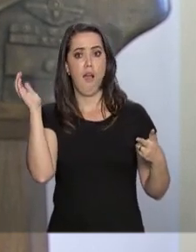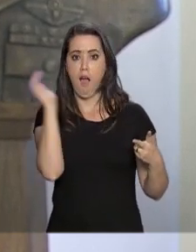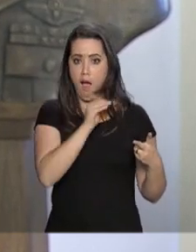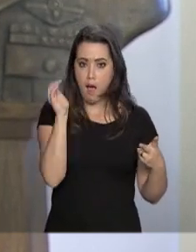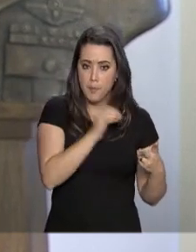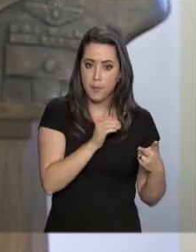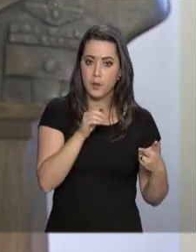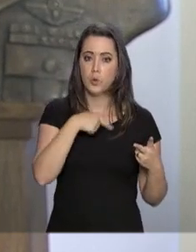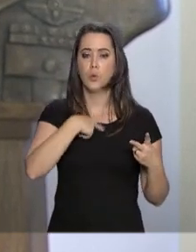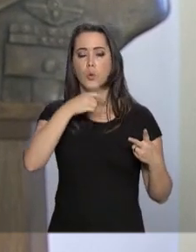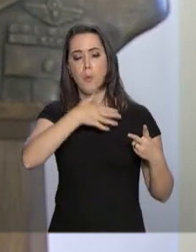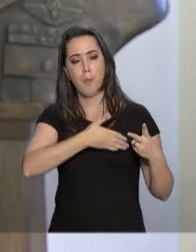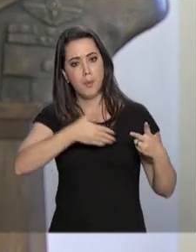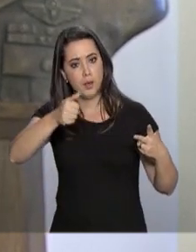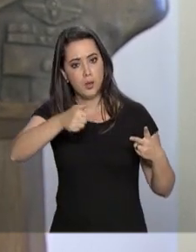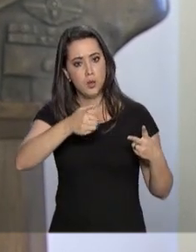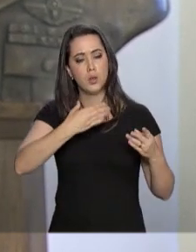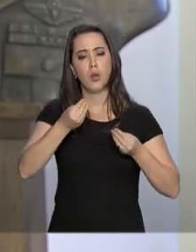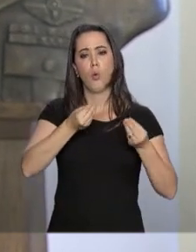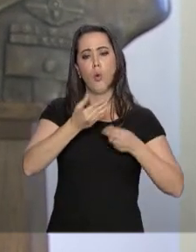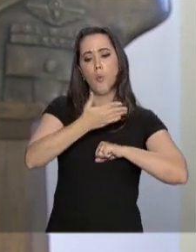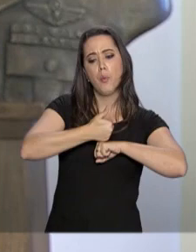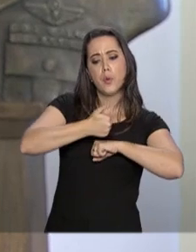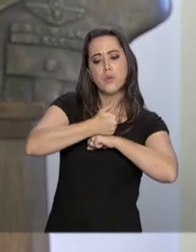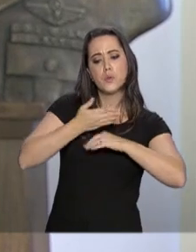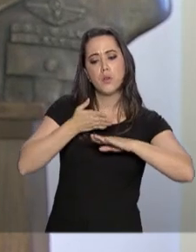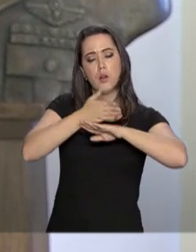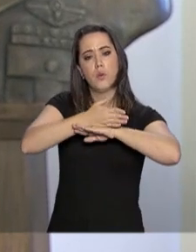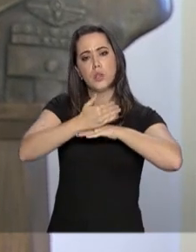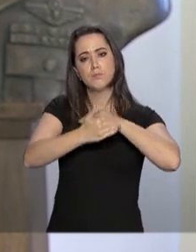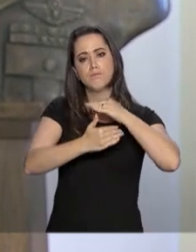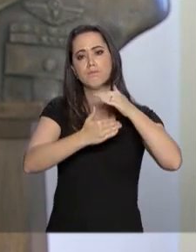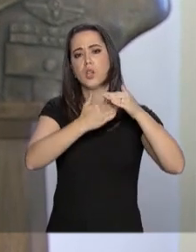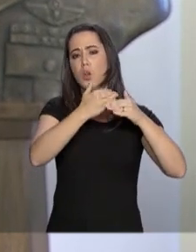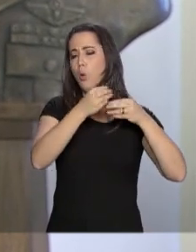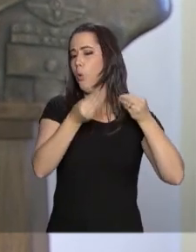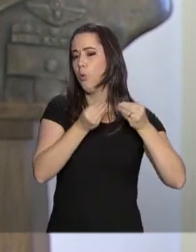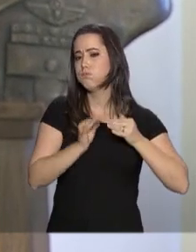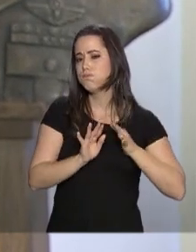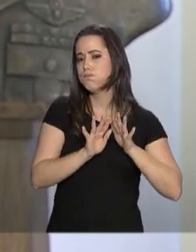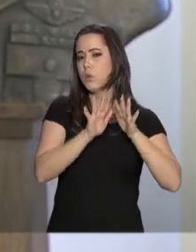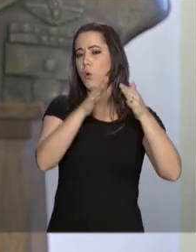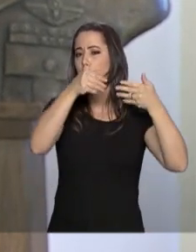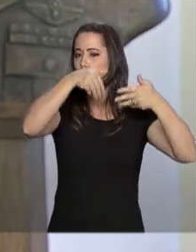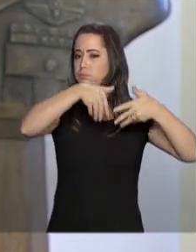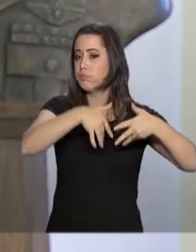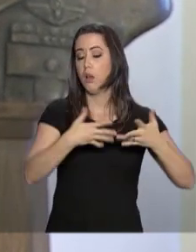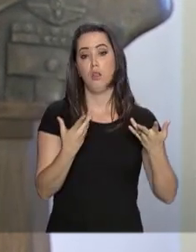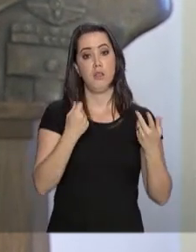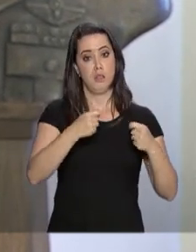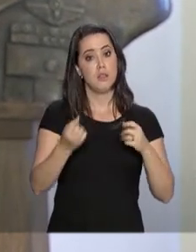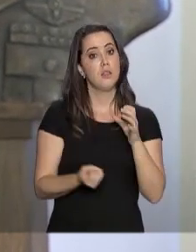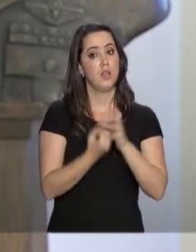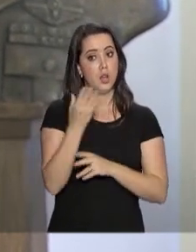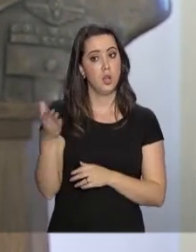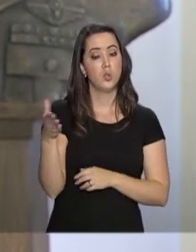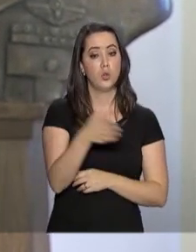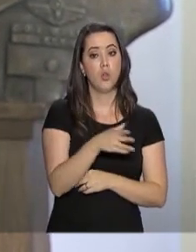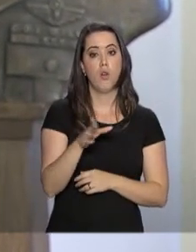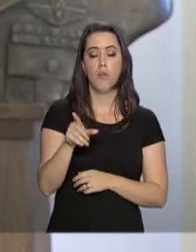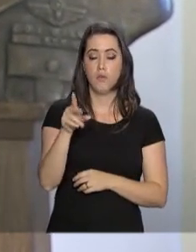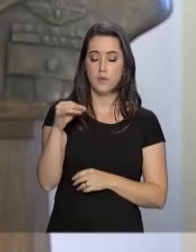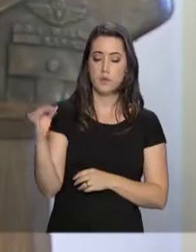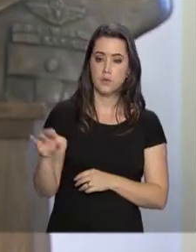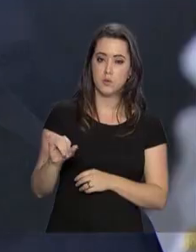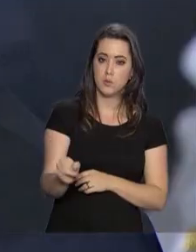da carreira das armas, adaptando às modernas condicionantes operacionais e criando novos atrativos para a